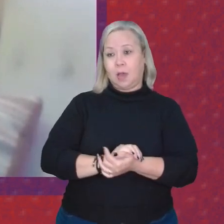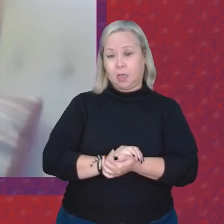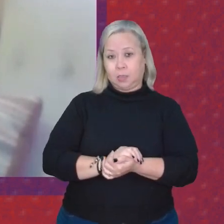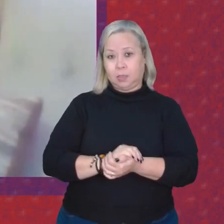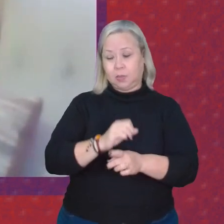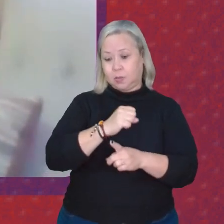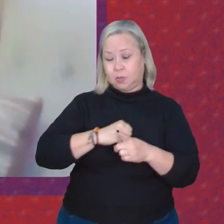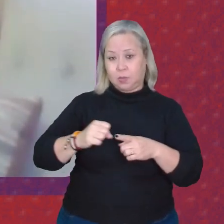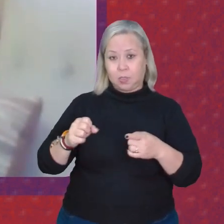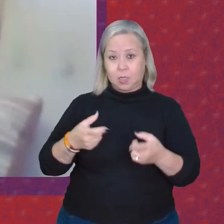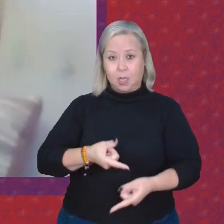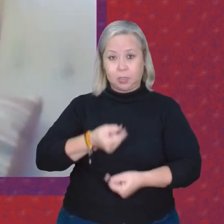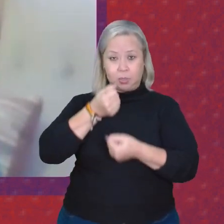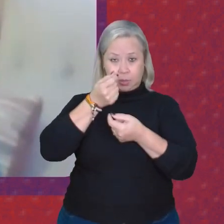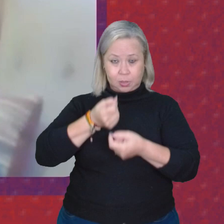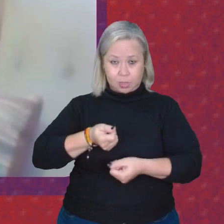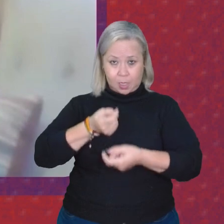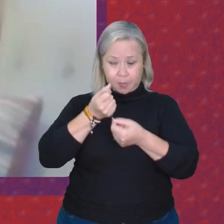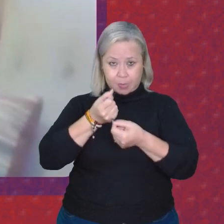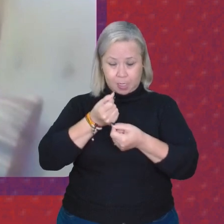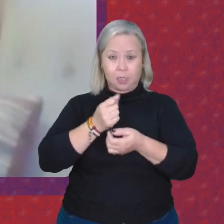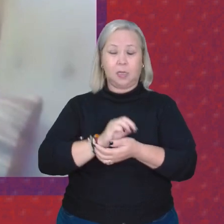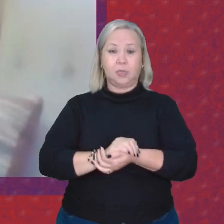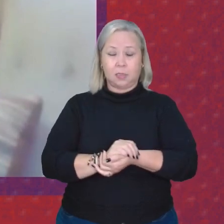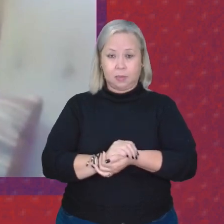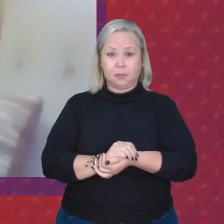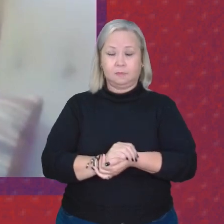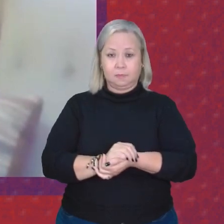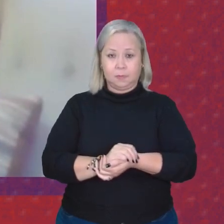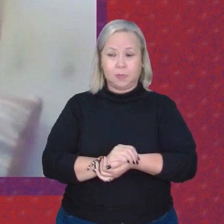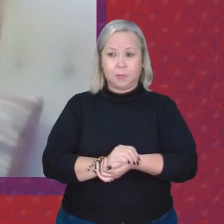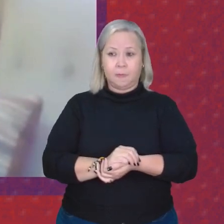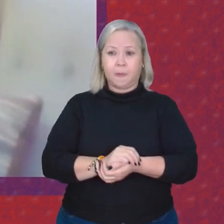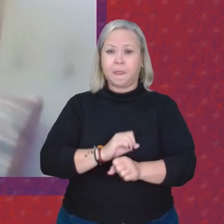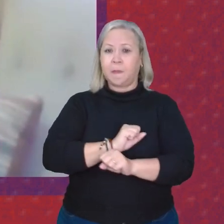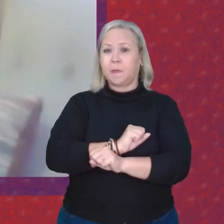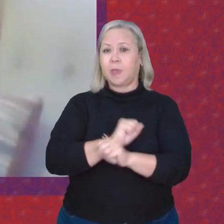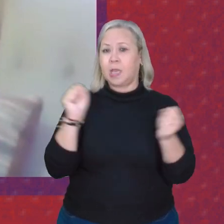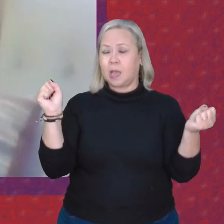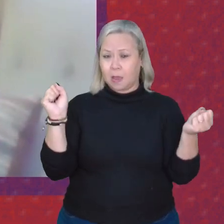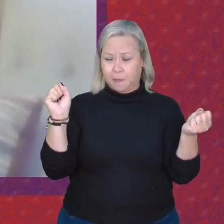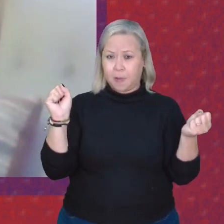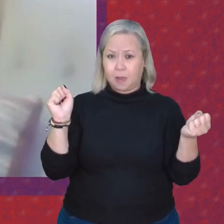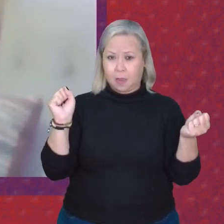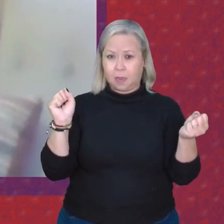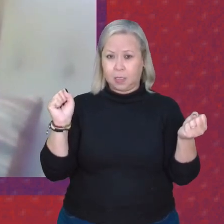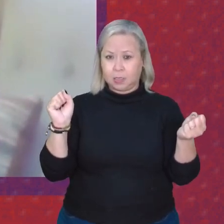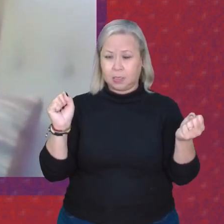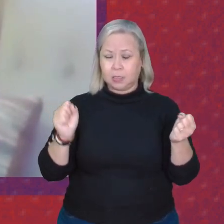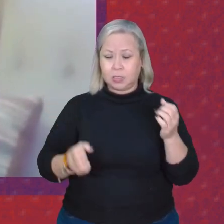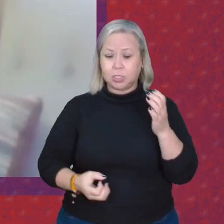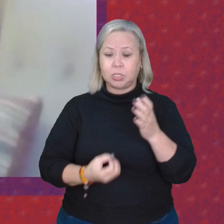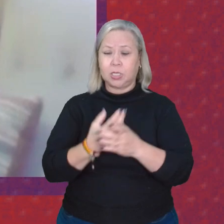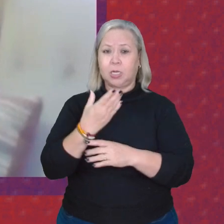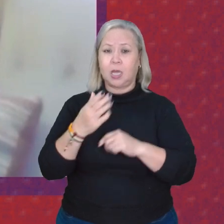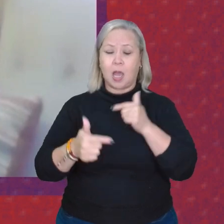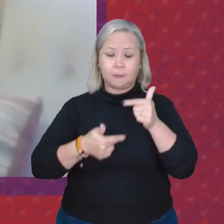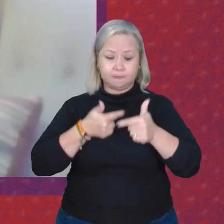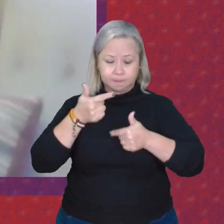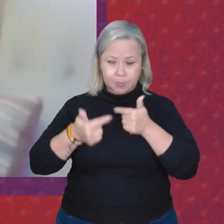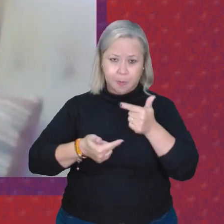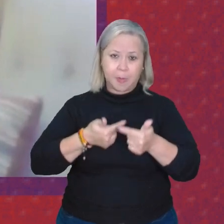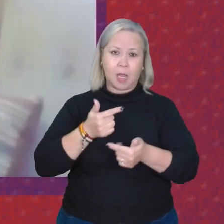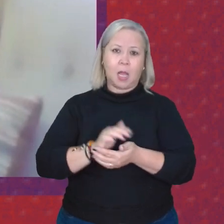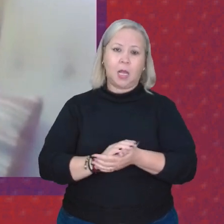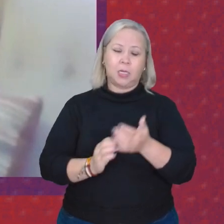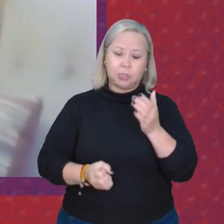sociedades capitalistas, elas são incapazes de gerar emprego, né,